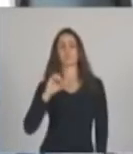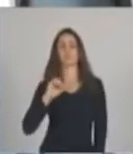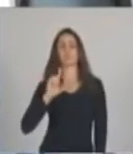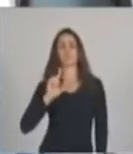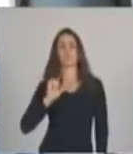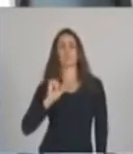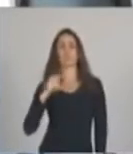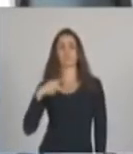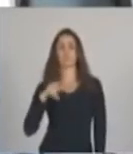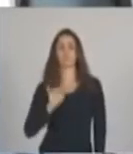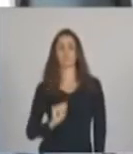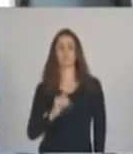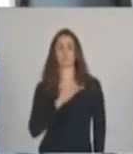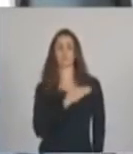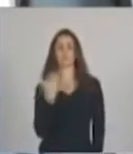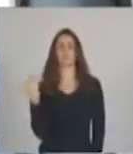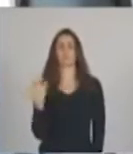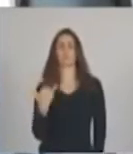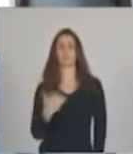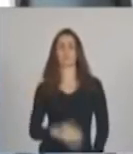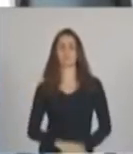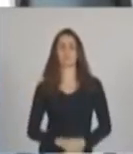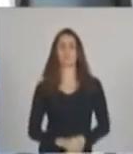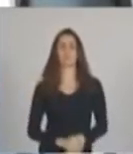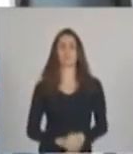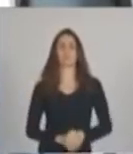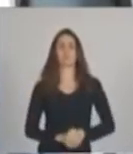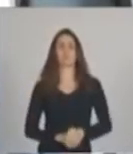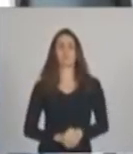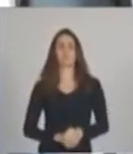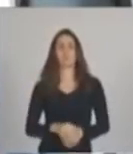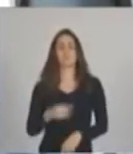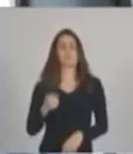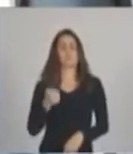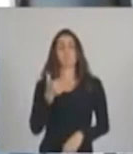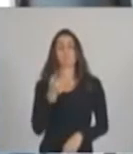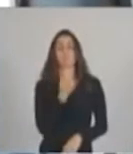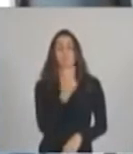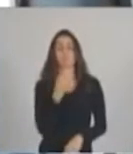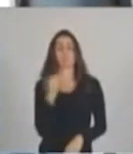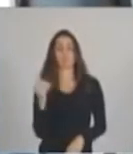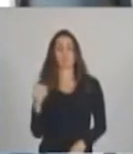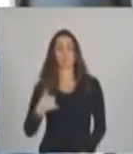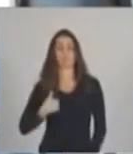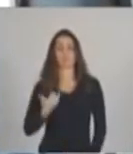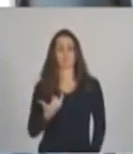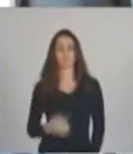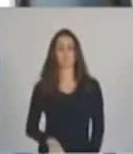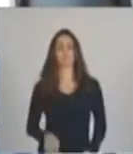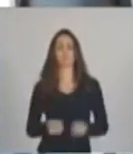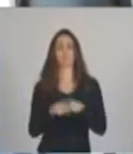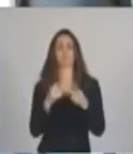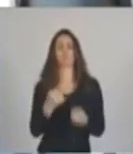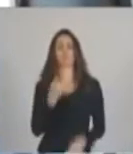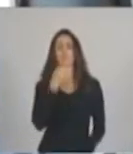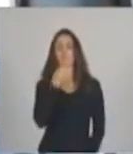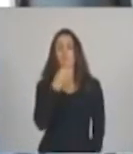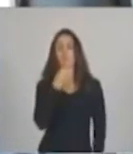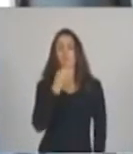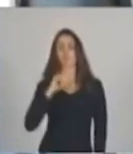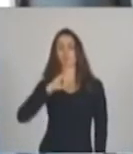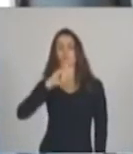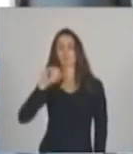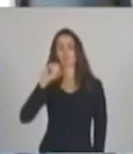aos quase 100 anos de idade. E também eu quero pedir esse minuto de silêncio pela passagem do João Dalcol.